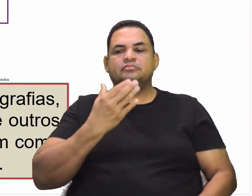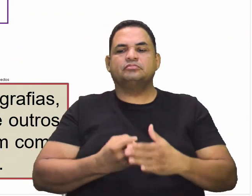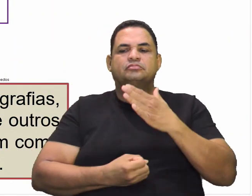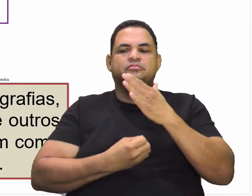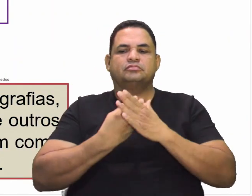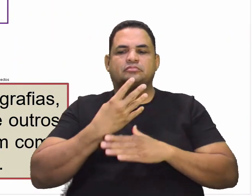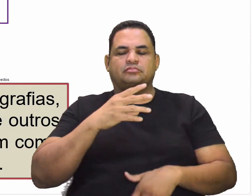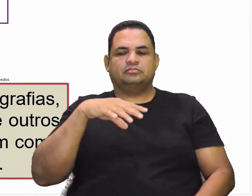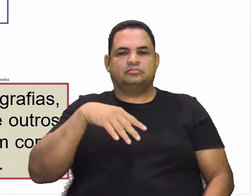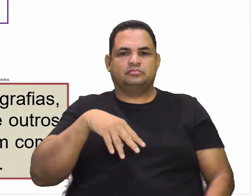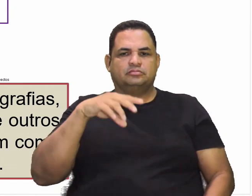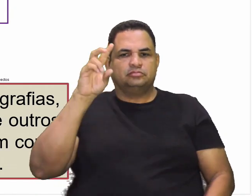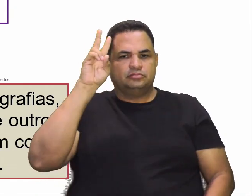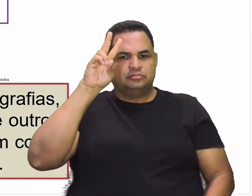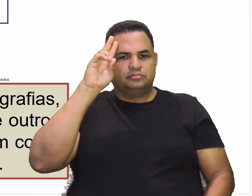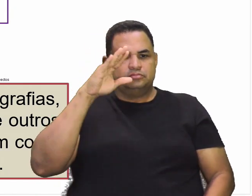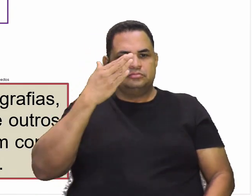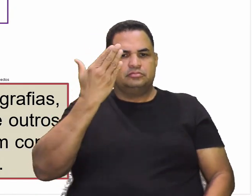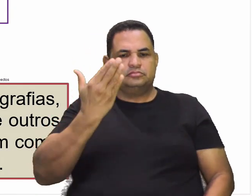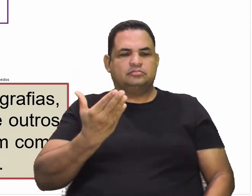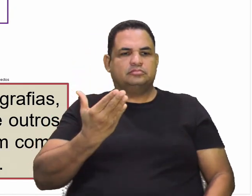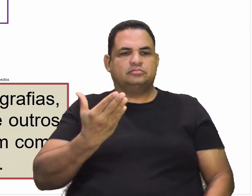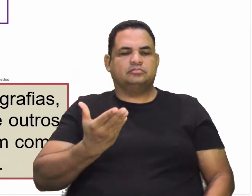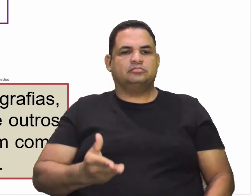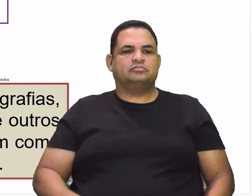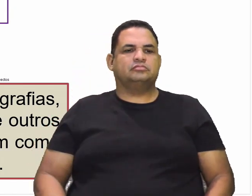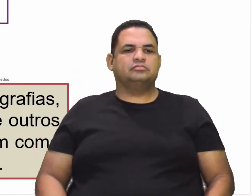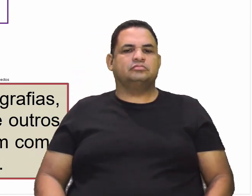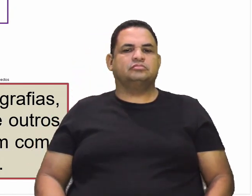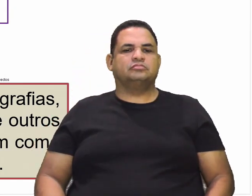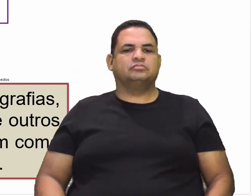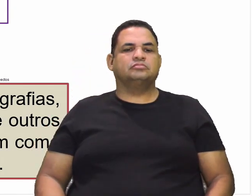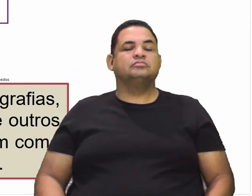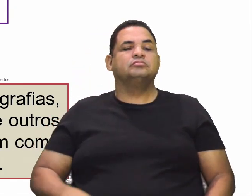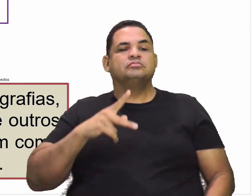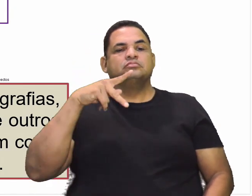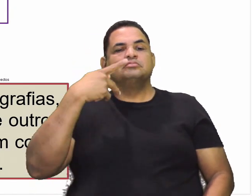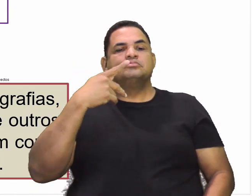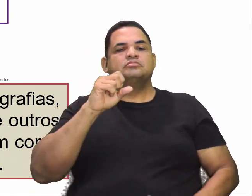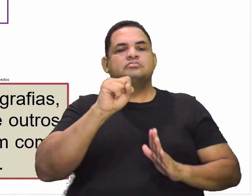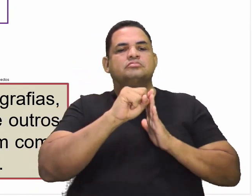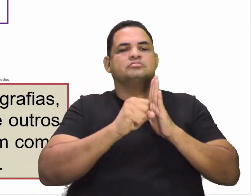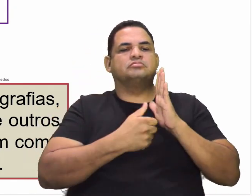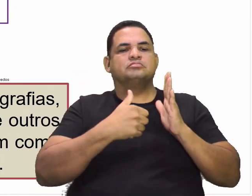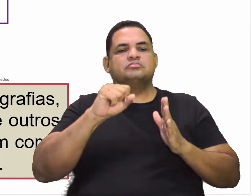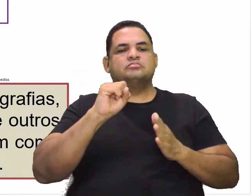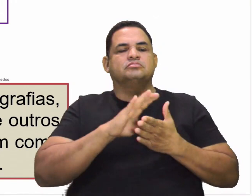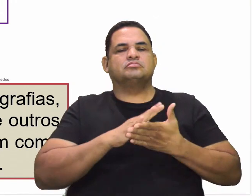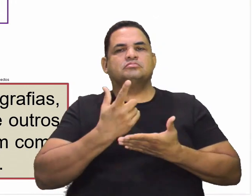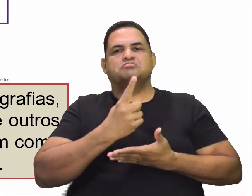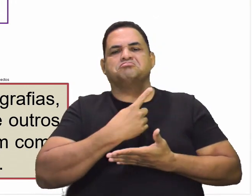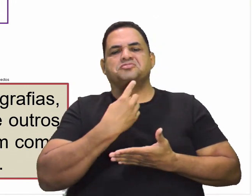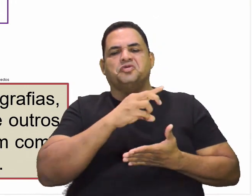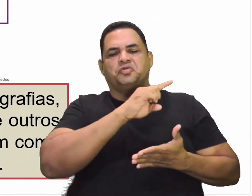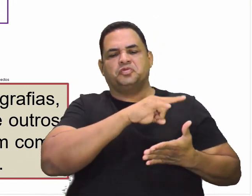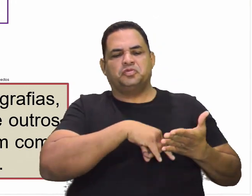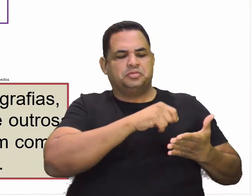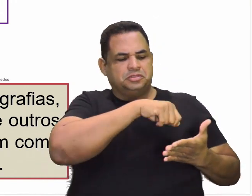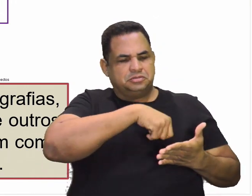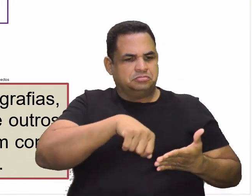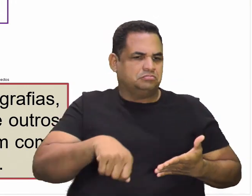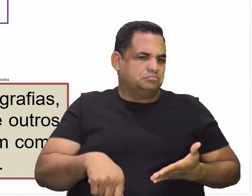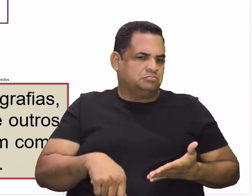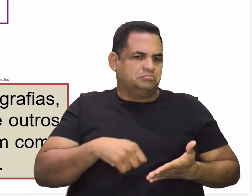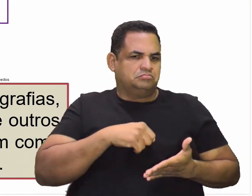fontes históricas? Será que fontes históricas são aquelas que diziam no século XIX que só são documentos